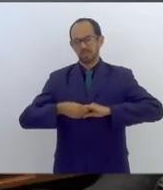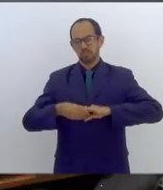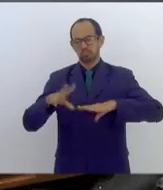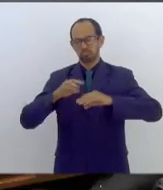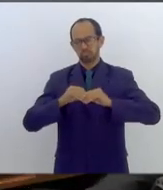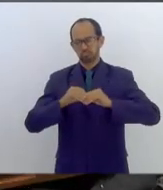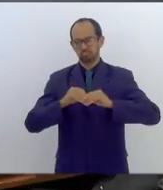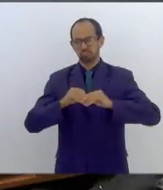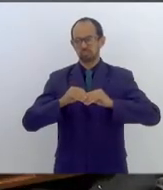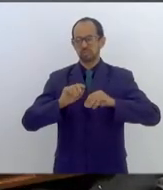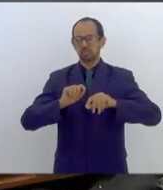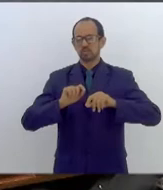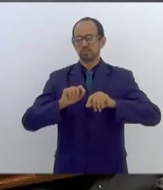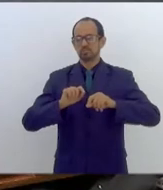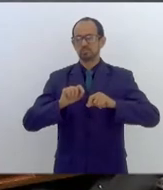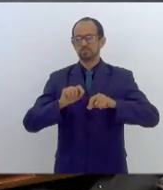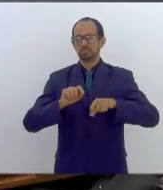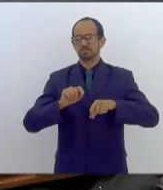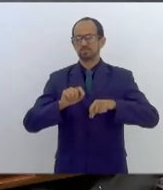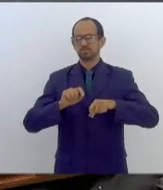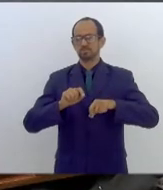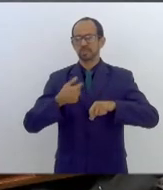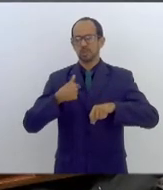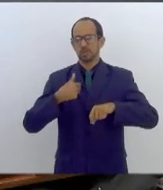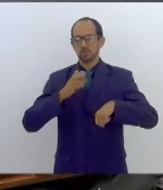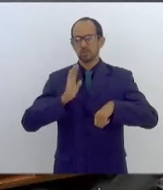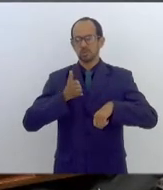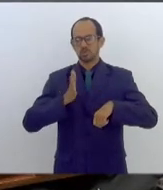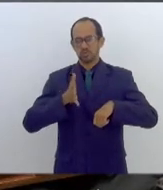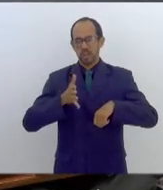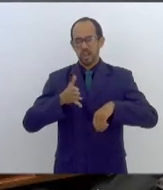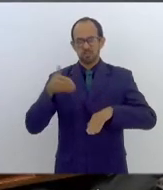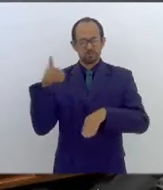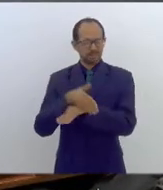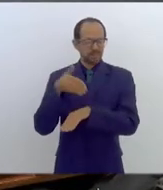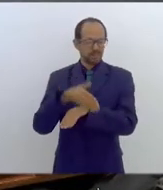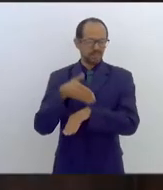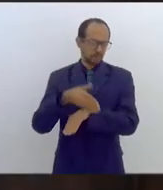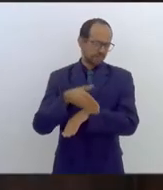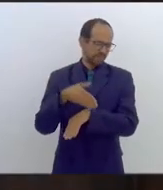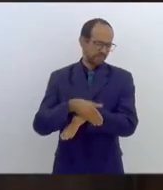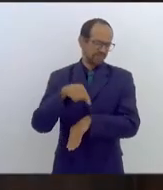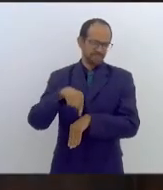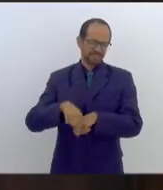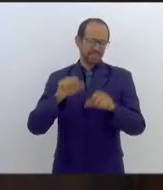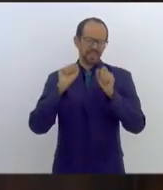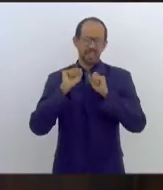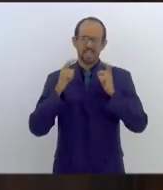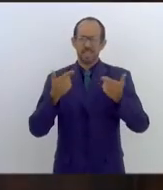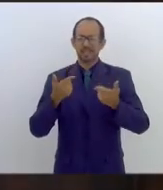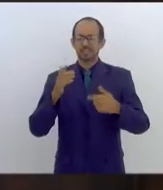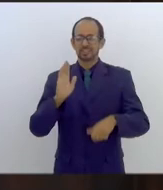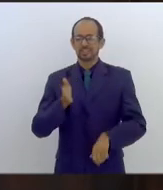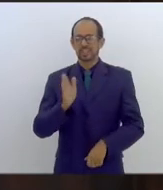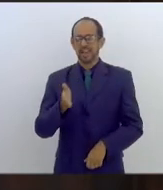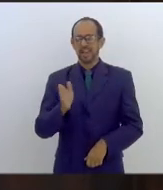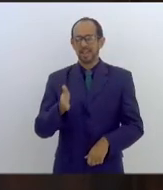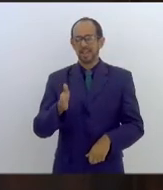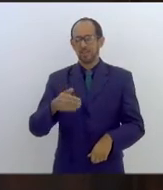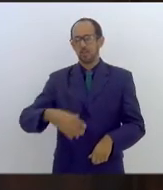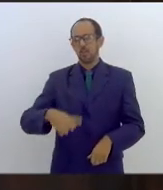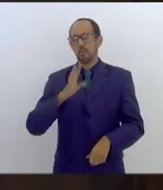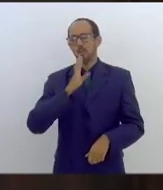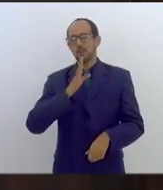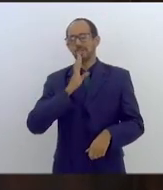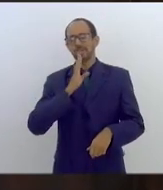que eu já de tanto frequentar aquela lerde eu já conheço